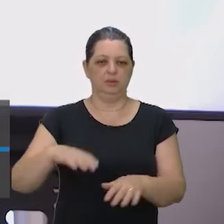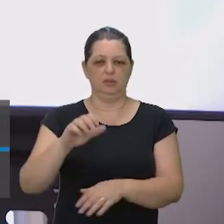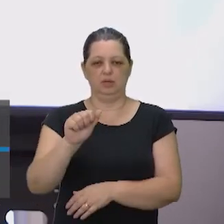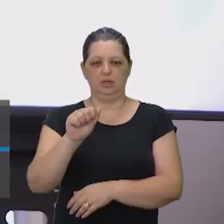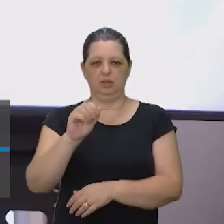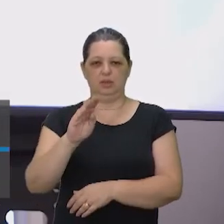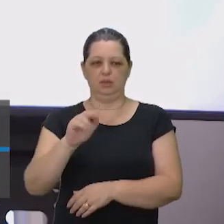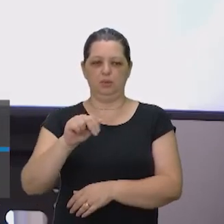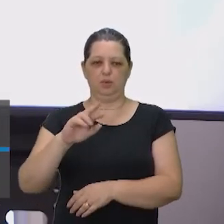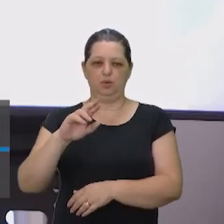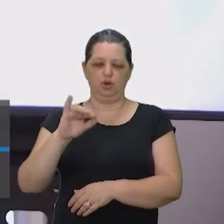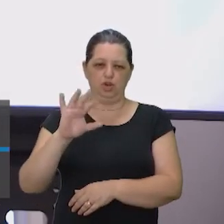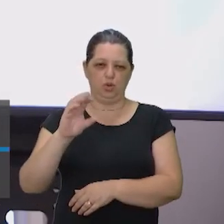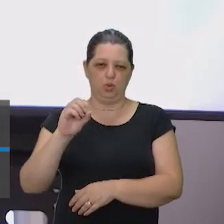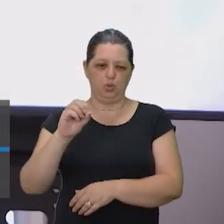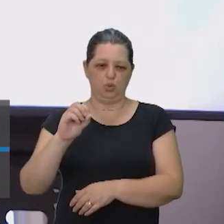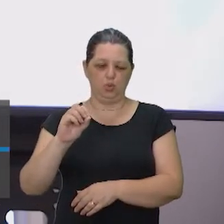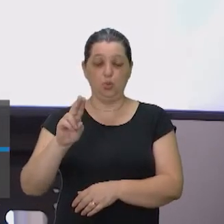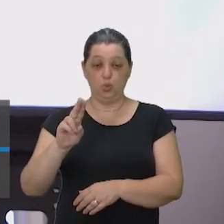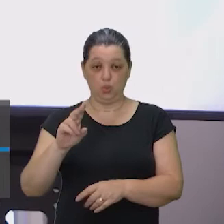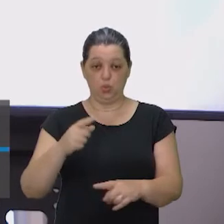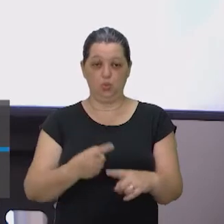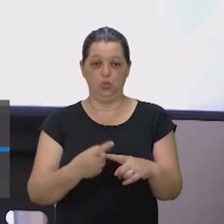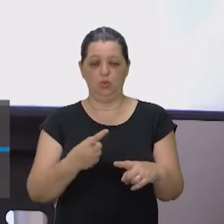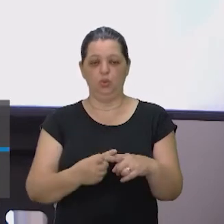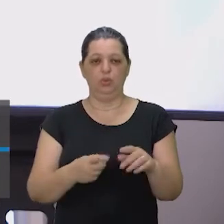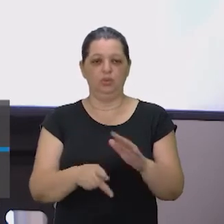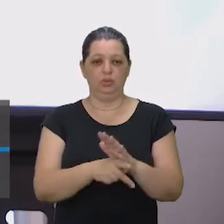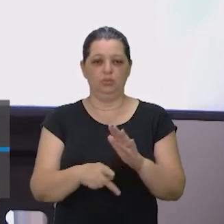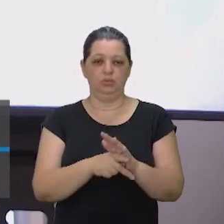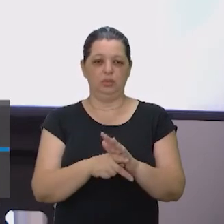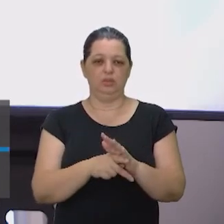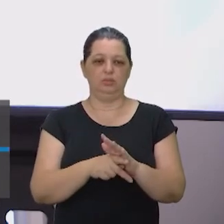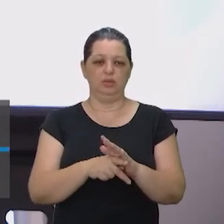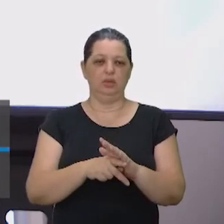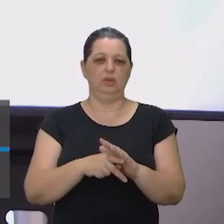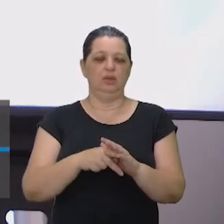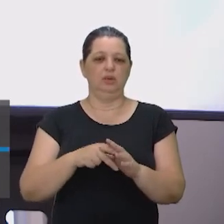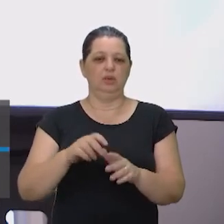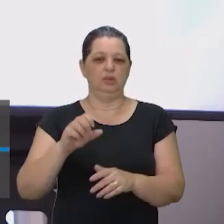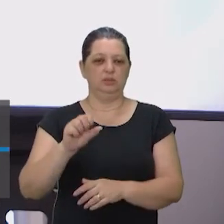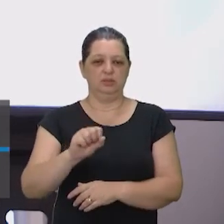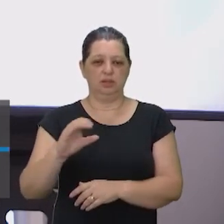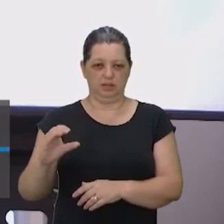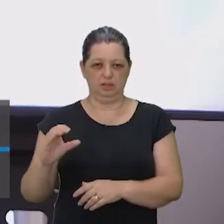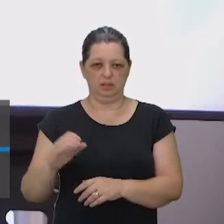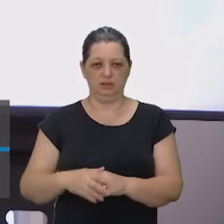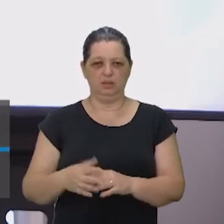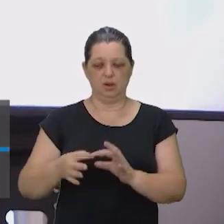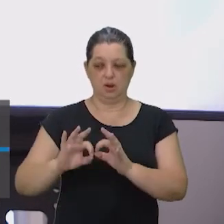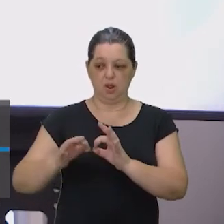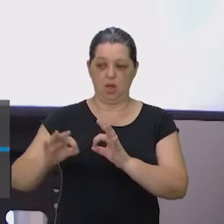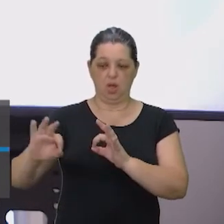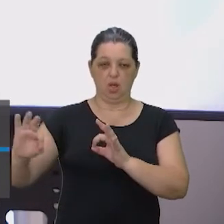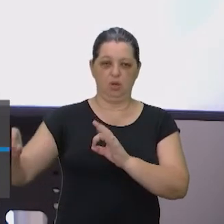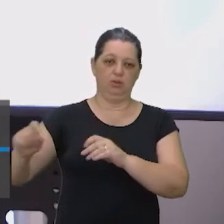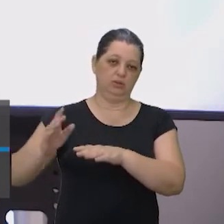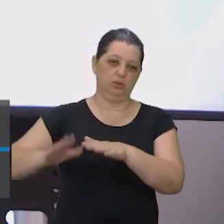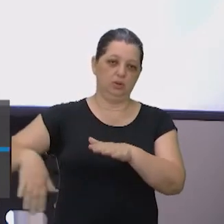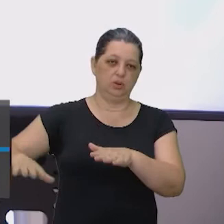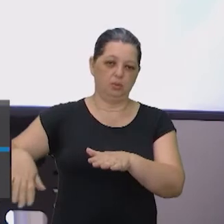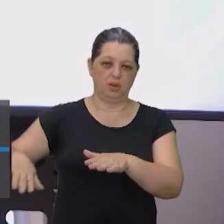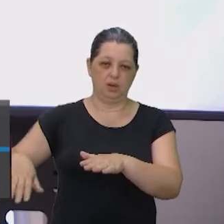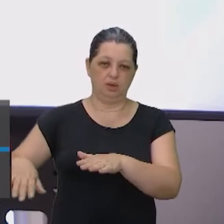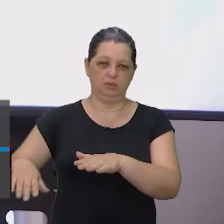Santa Catarina. Estão importando areia para praia? Eles estão trazendo areia de uma região muito distante no mar e abrindo